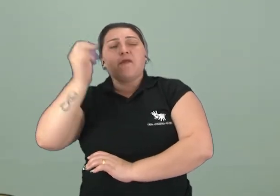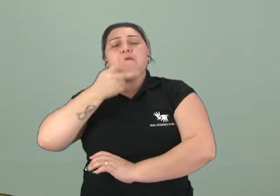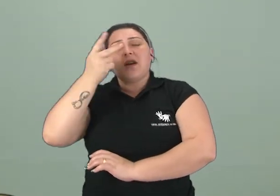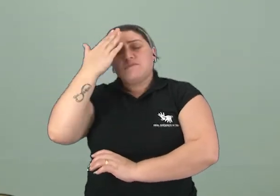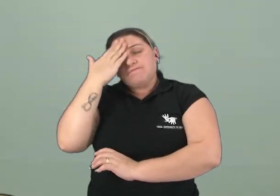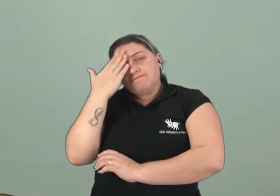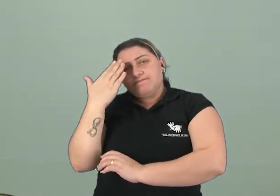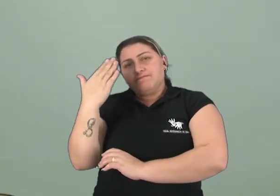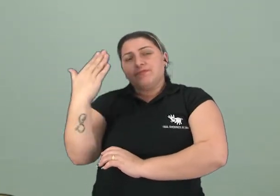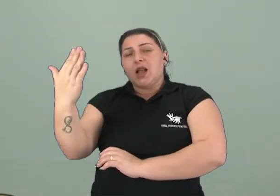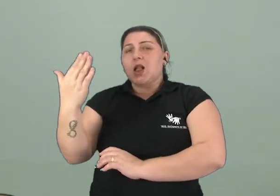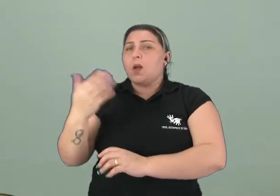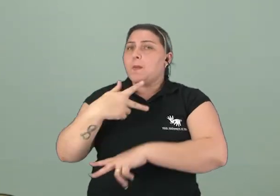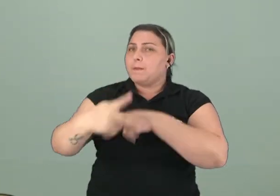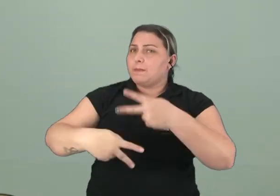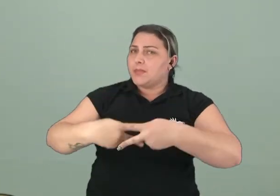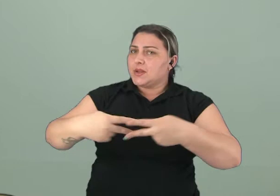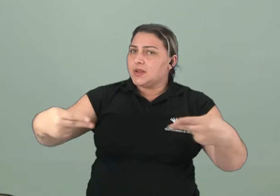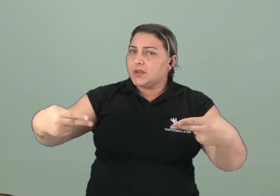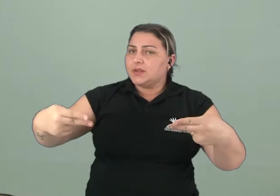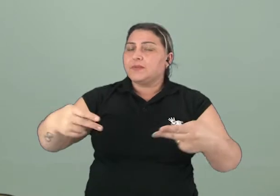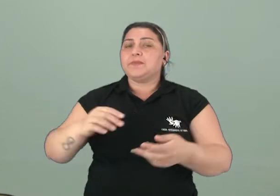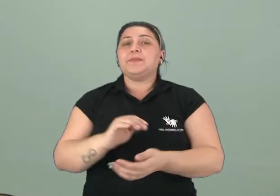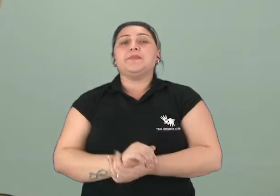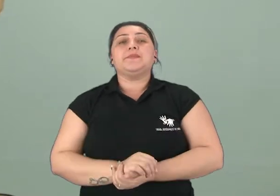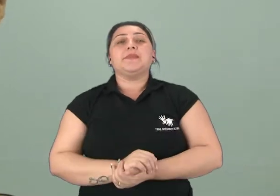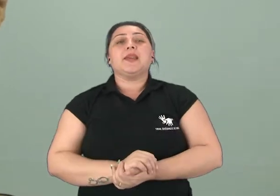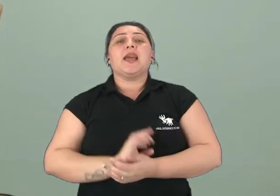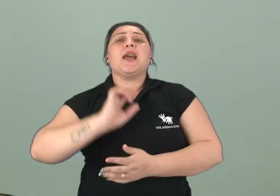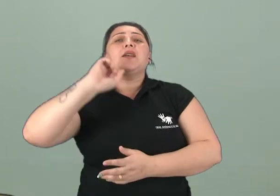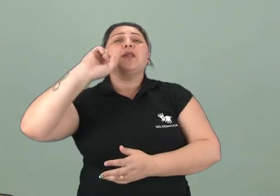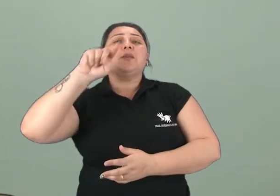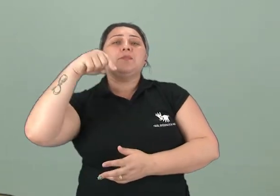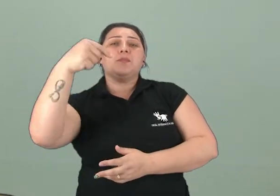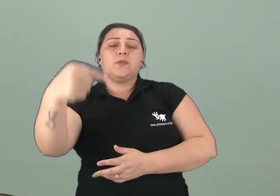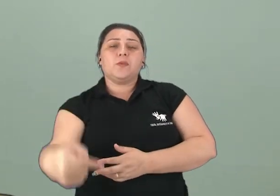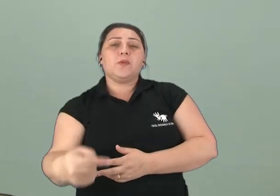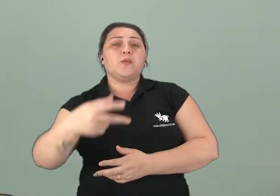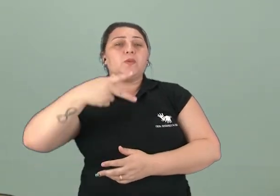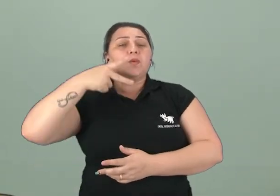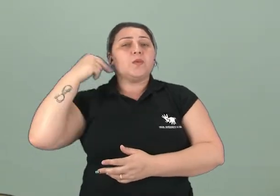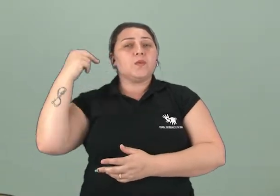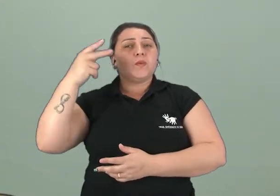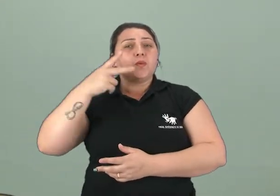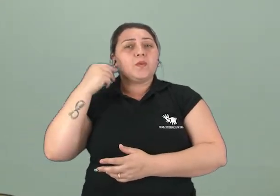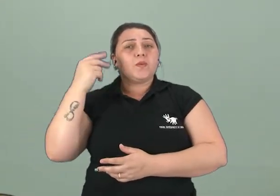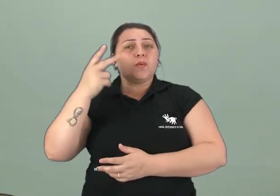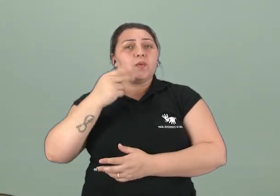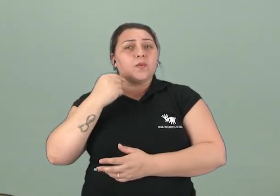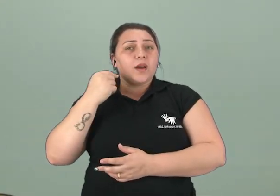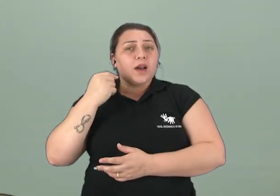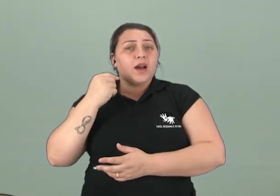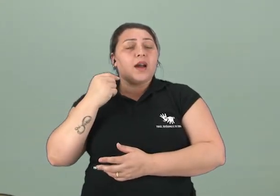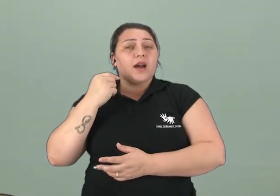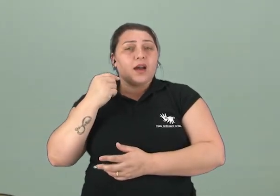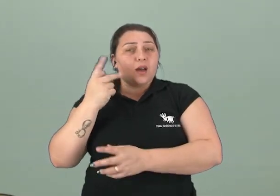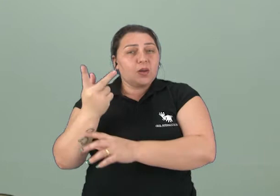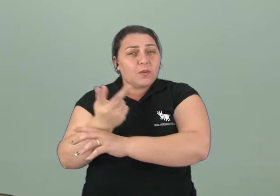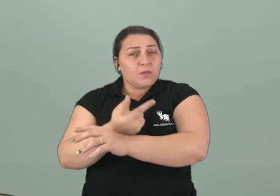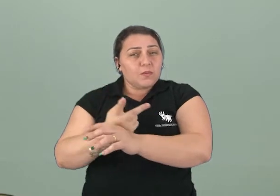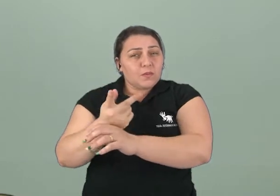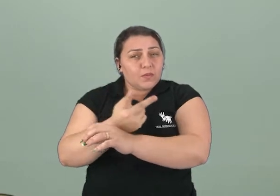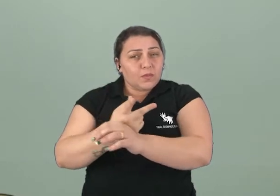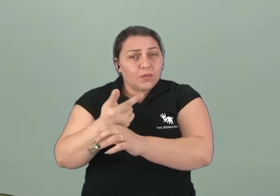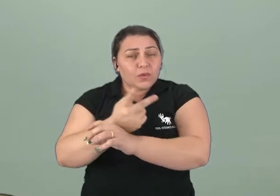agradeço tão apetitoso presente Dia Depois o gato capturou algumas perdices